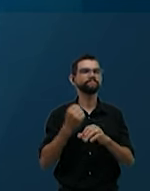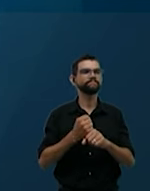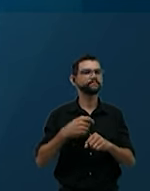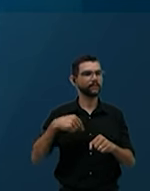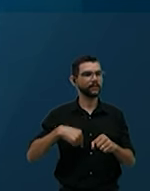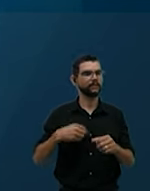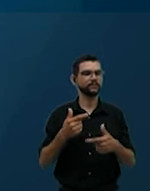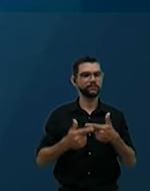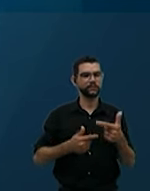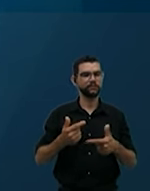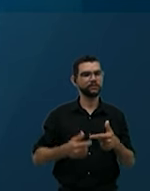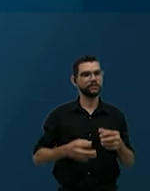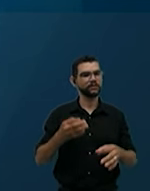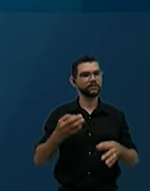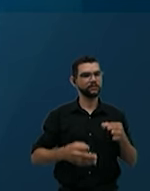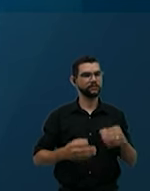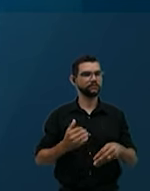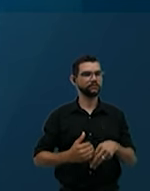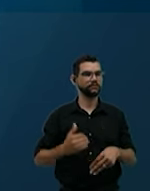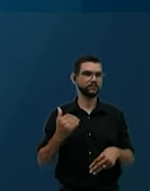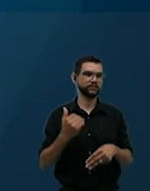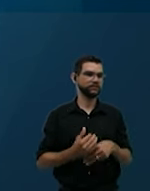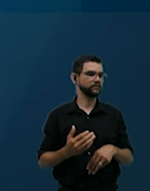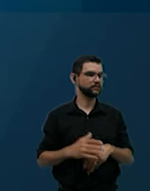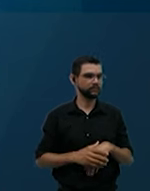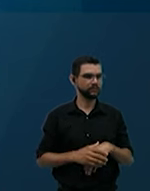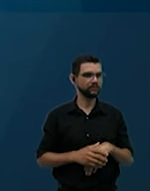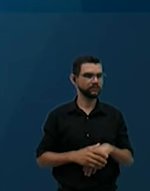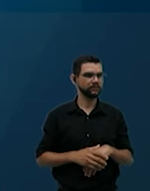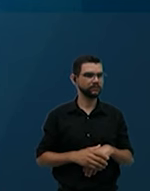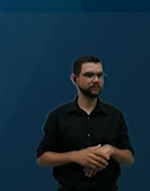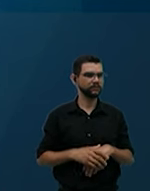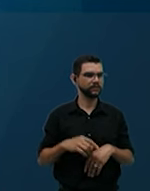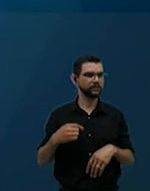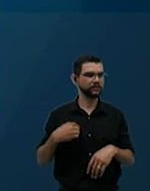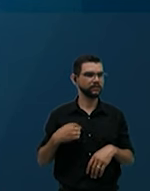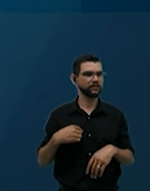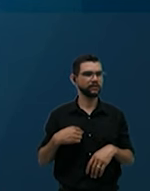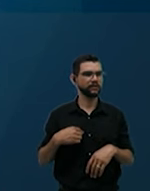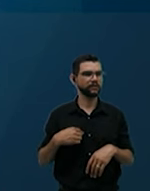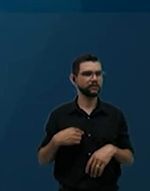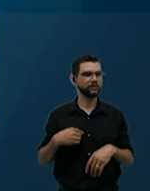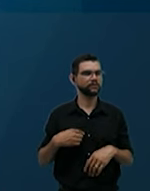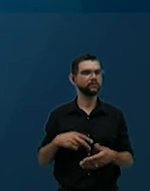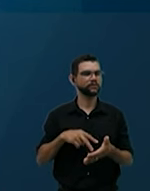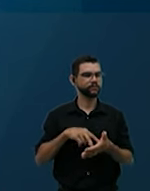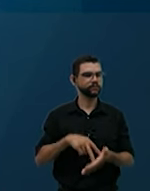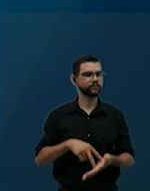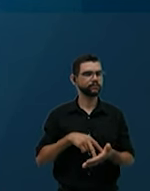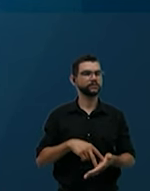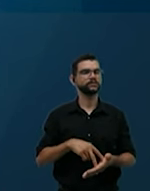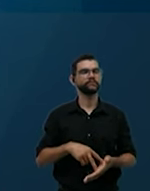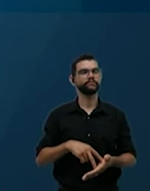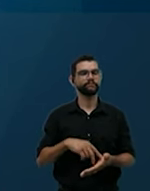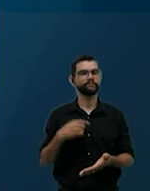pedindo, alguém resistindo, e nós temos que decidir com base na